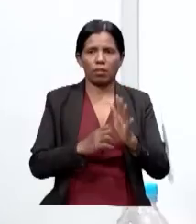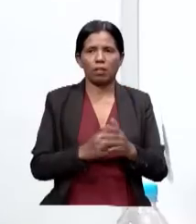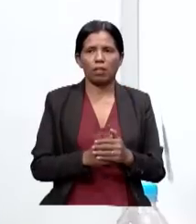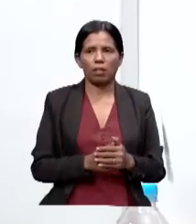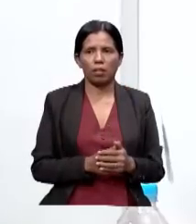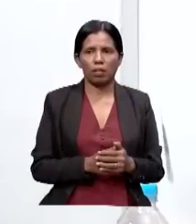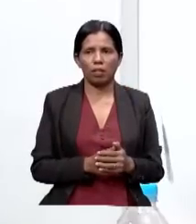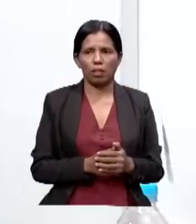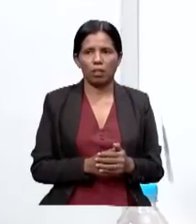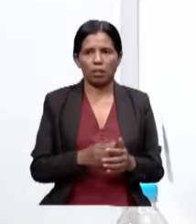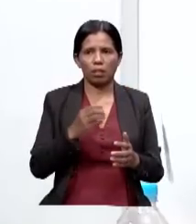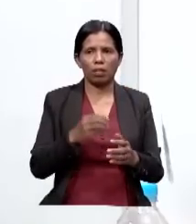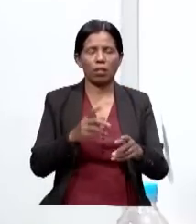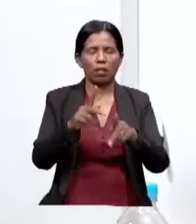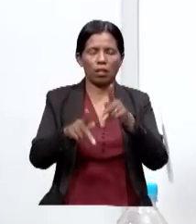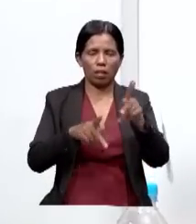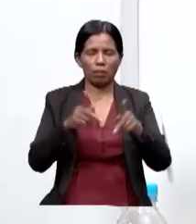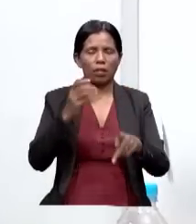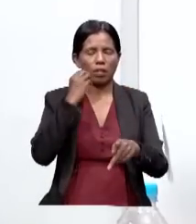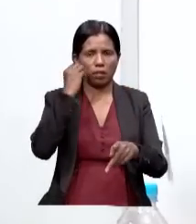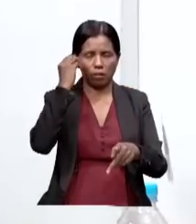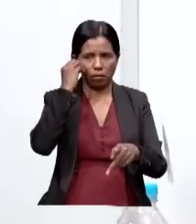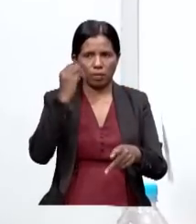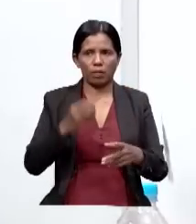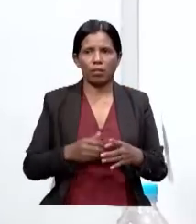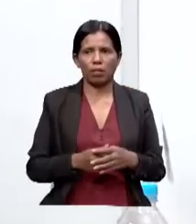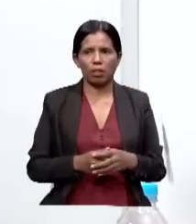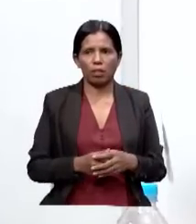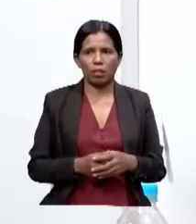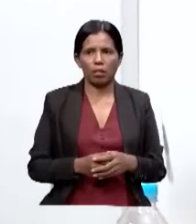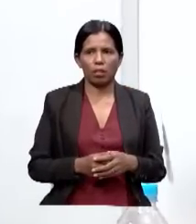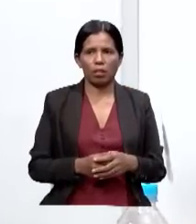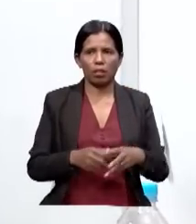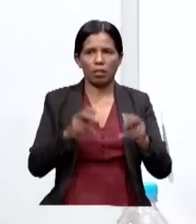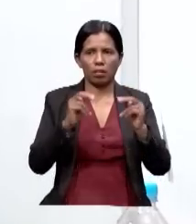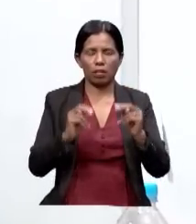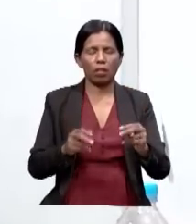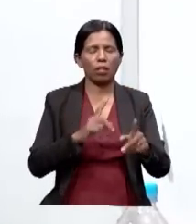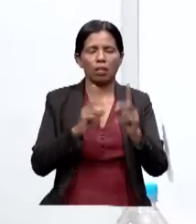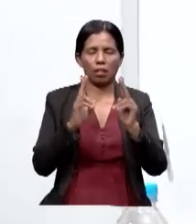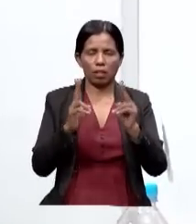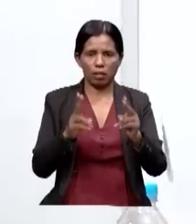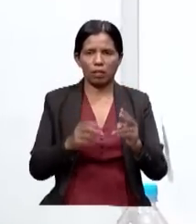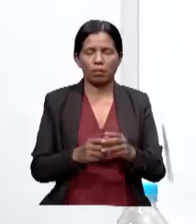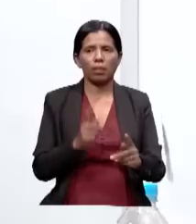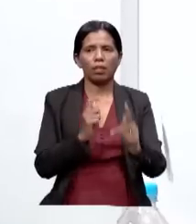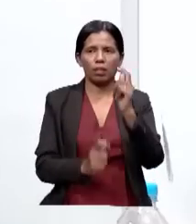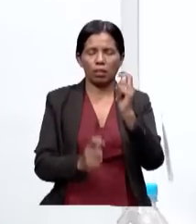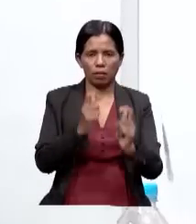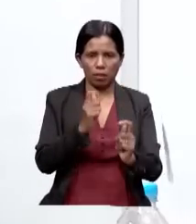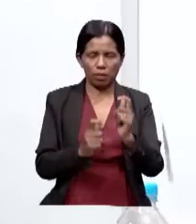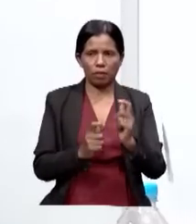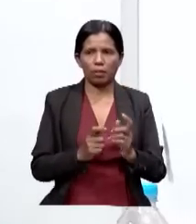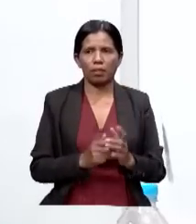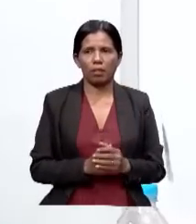Morada, residência, domicílio. Quando domicílio, tem que intervenção tribunal.